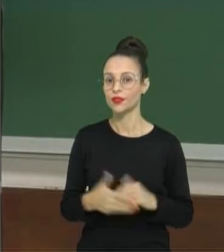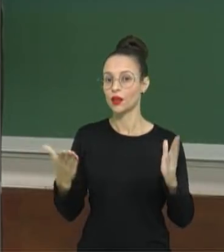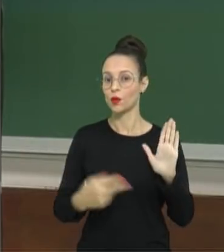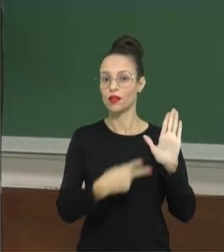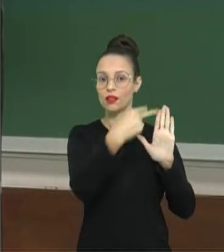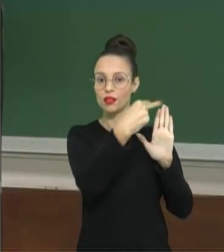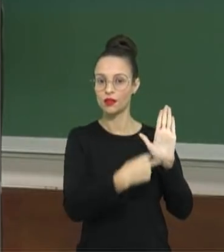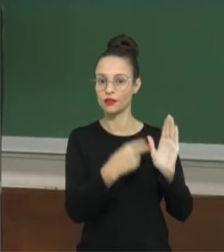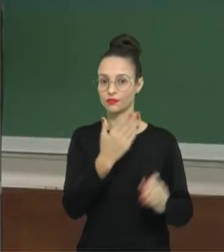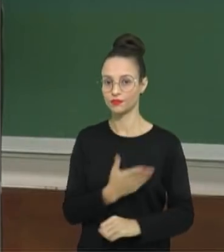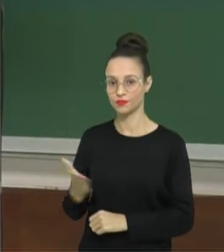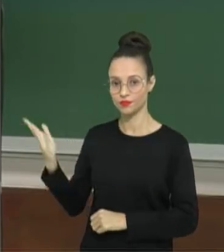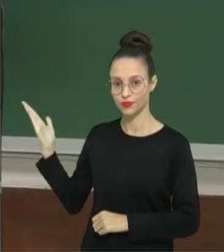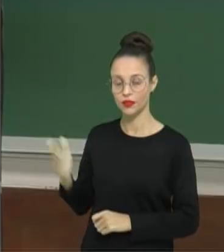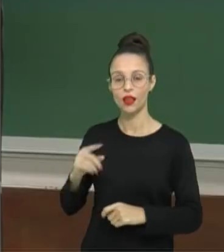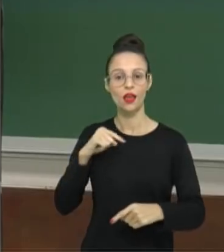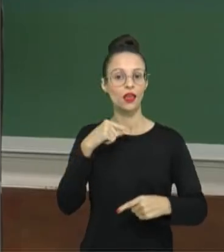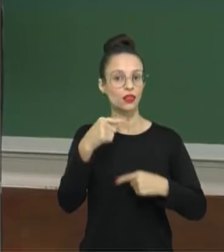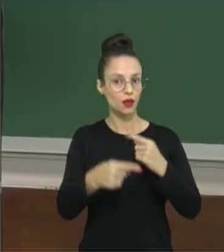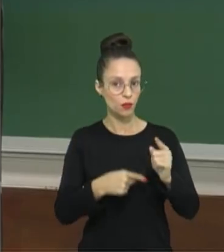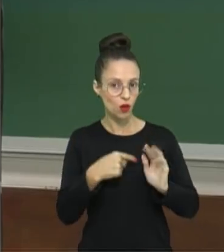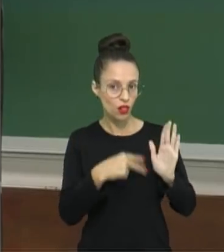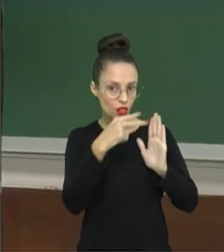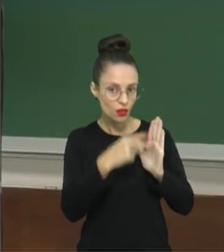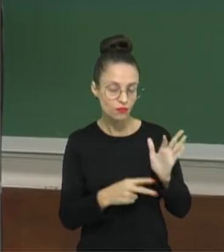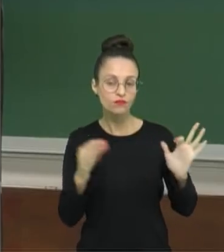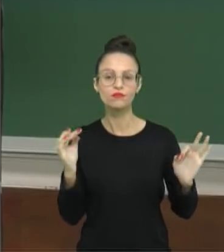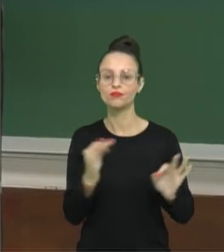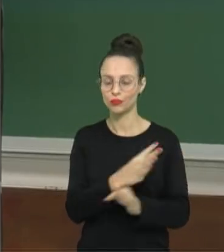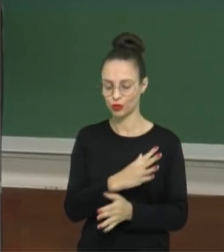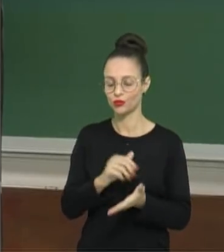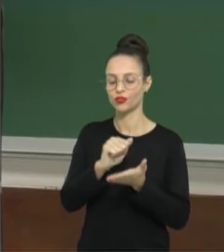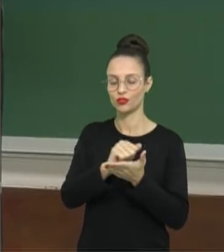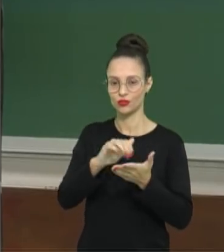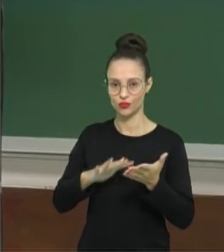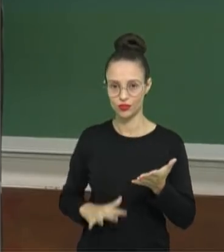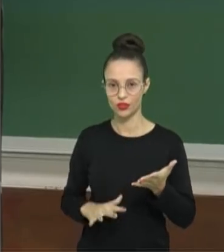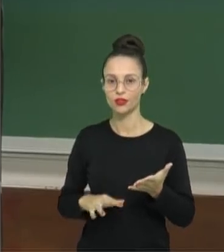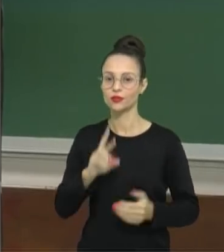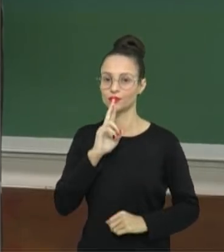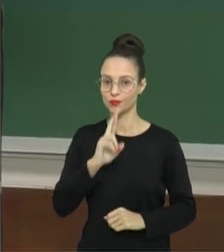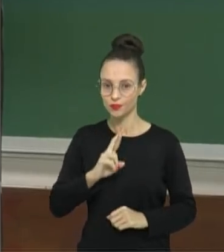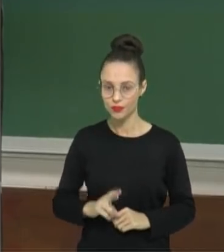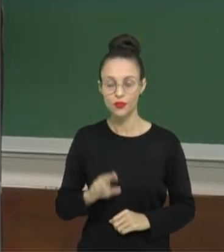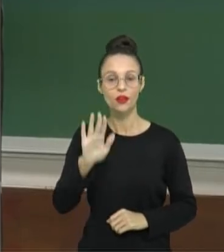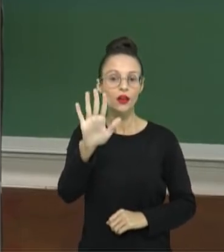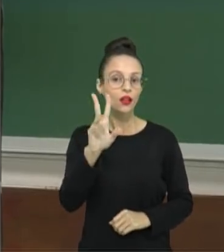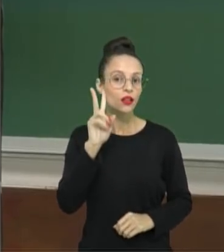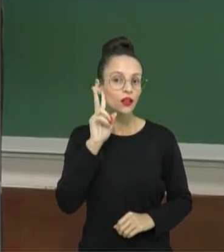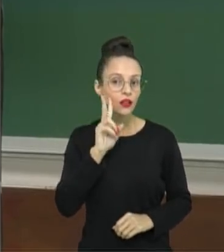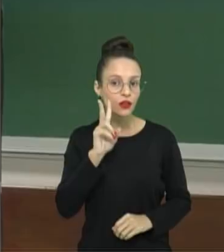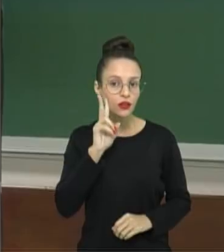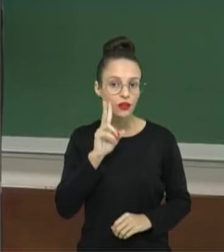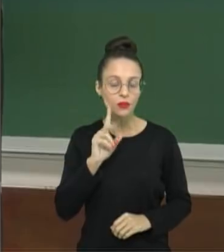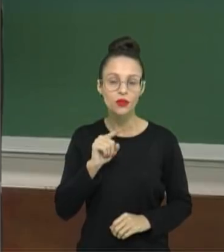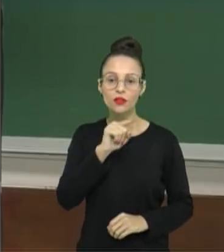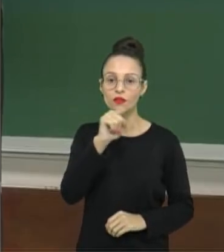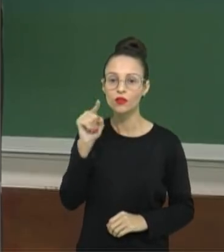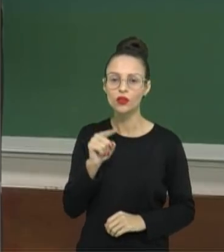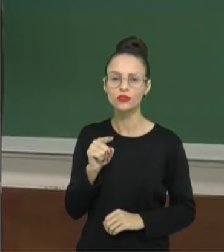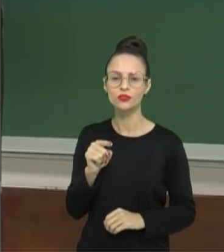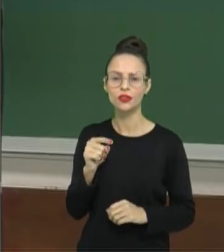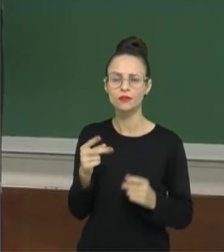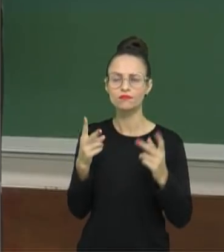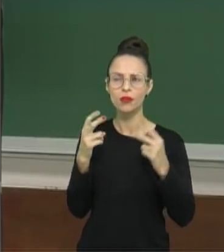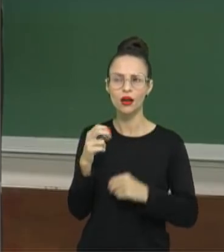ler esse texto e depois da leitura nós vamos fazer algumas questões. Lembrando, escuta a